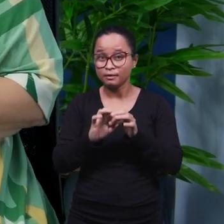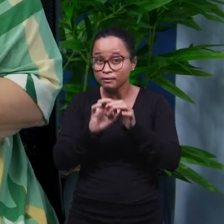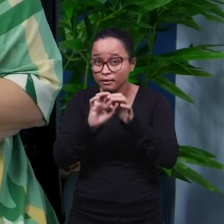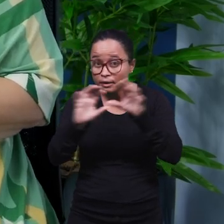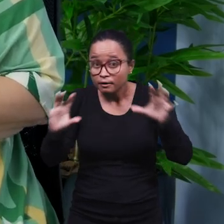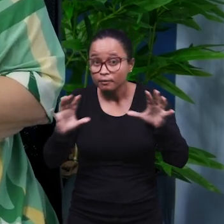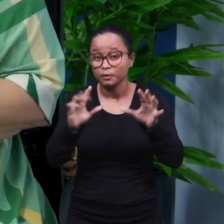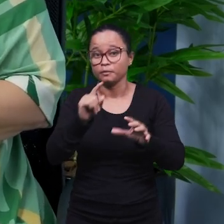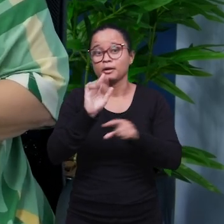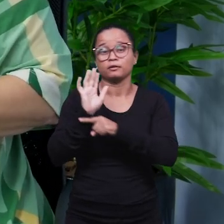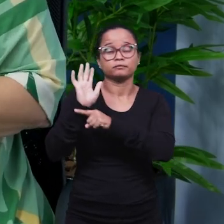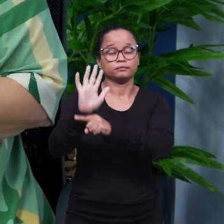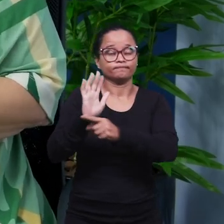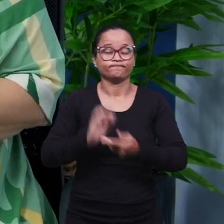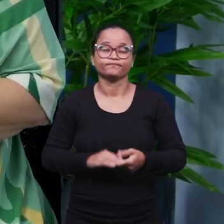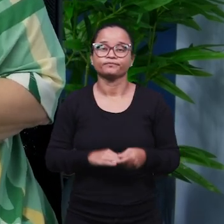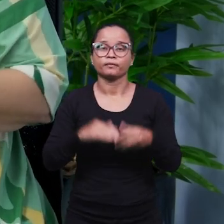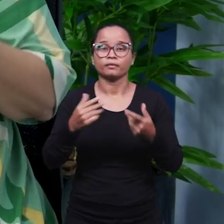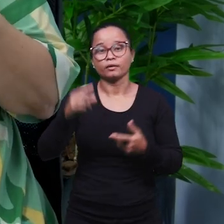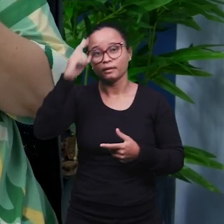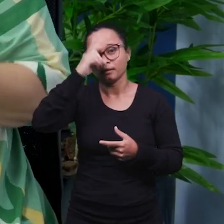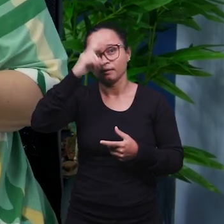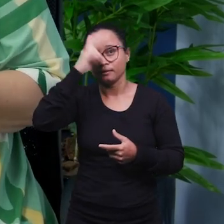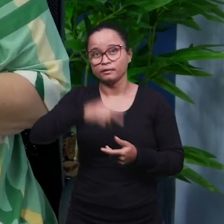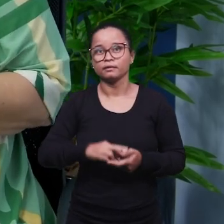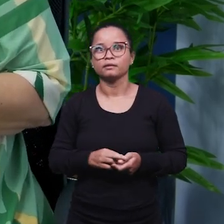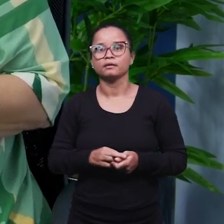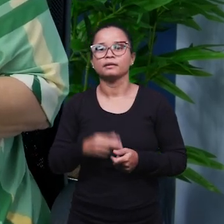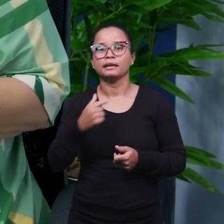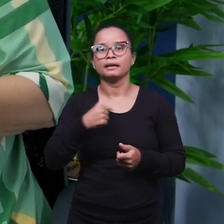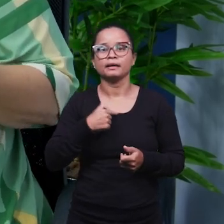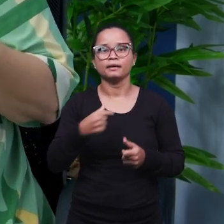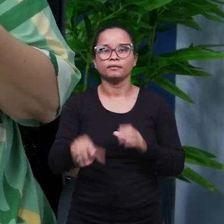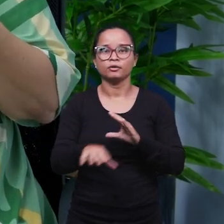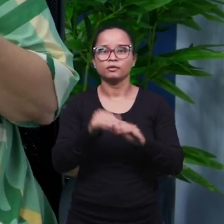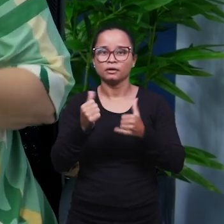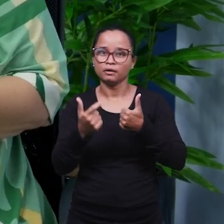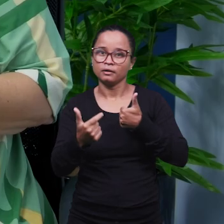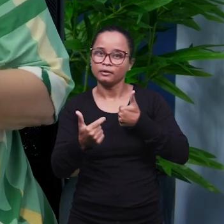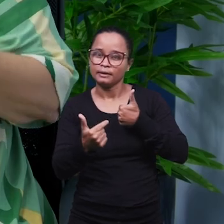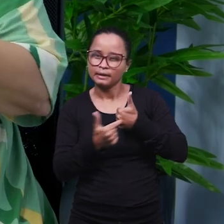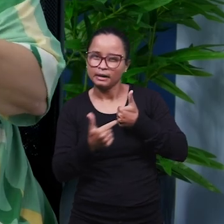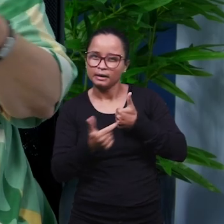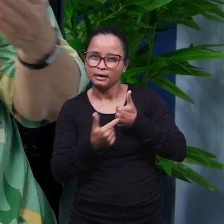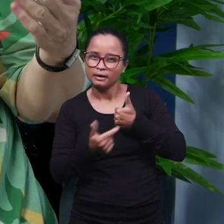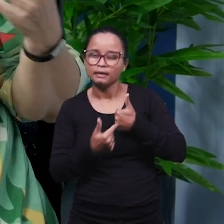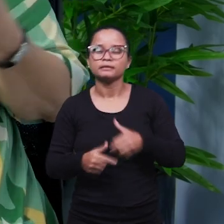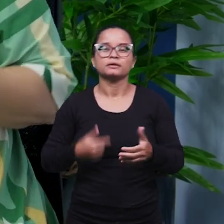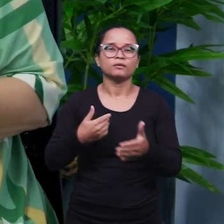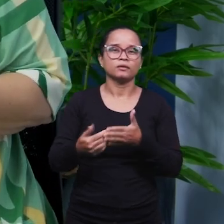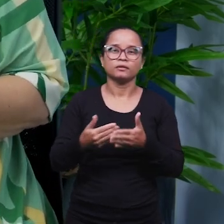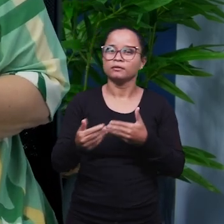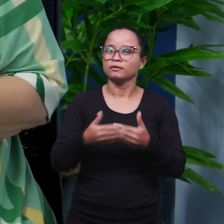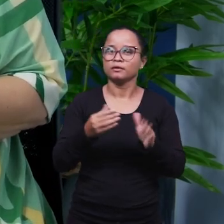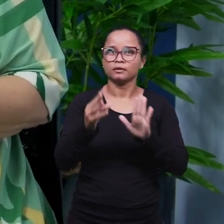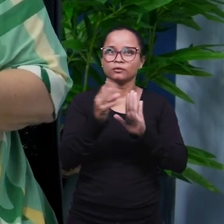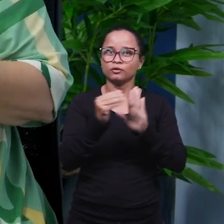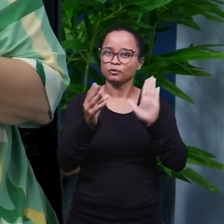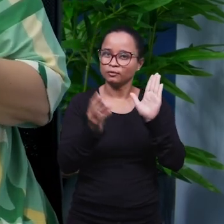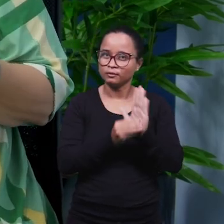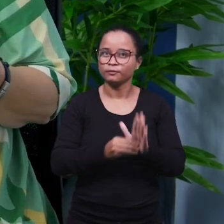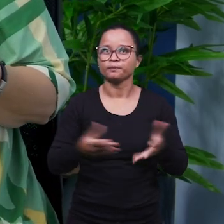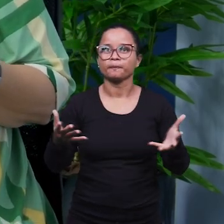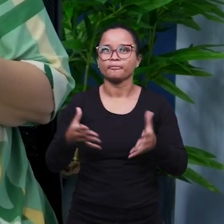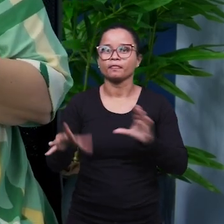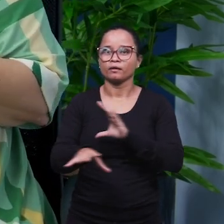dos irmãos. Lembrem de dar o like no canal, dando qualquer dos conteúdos que tem na igreja. Hoje